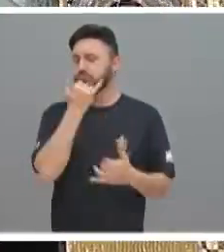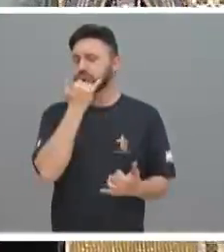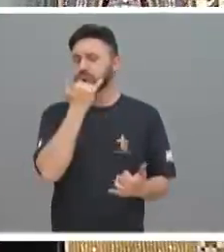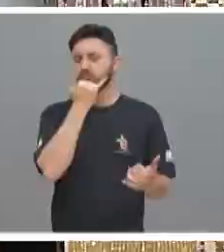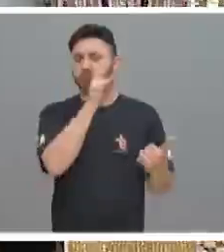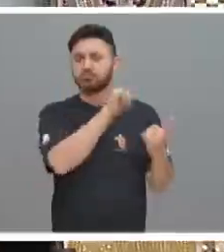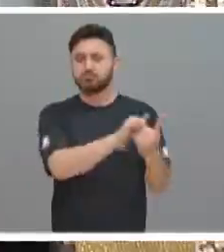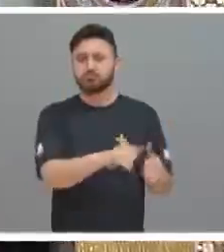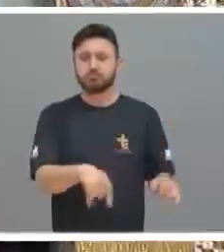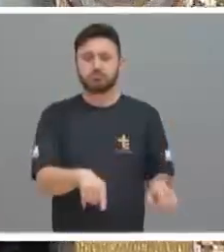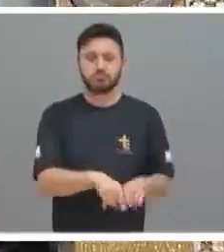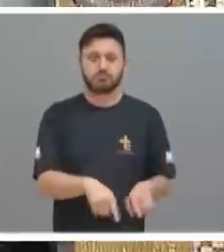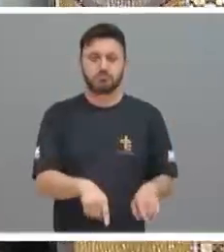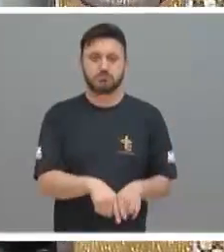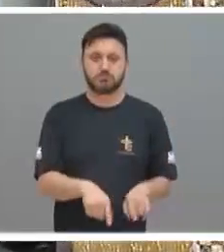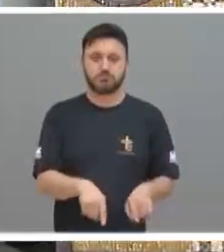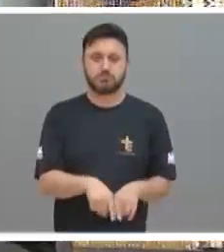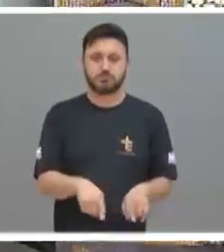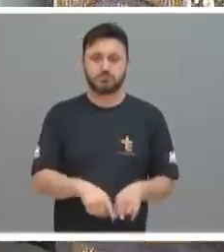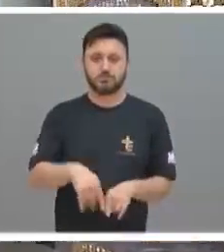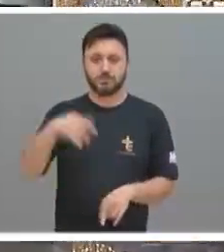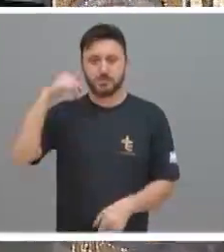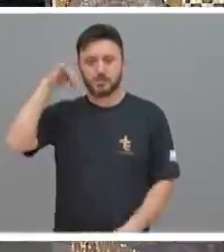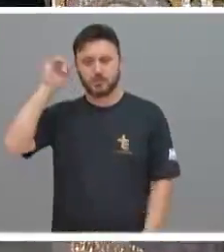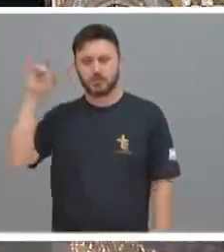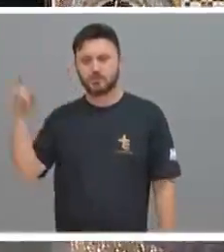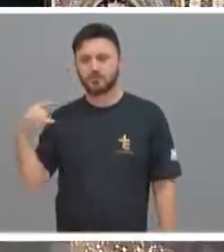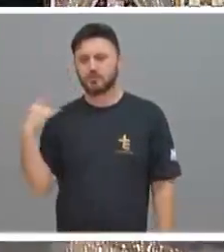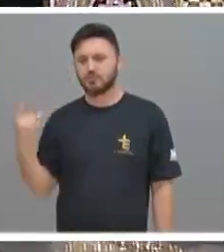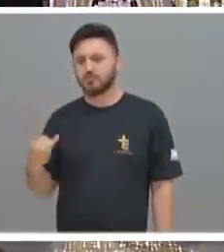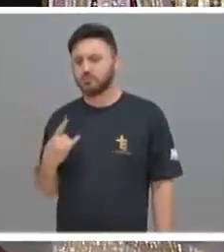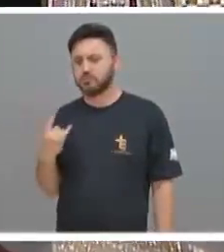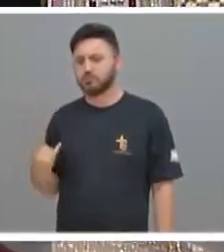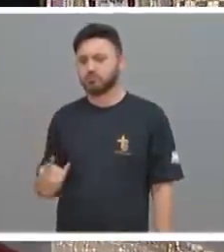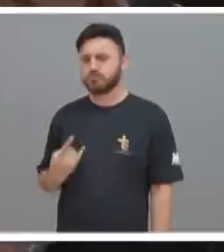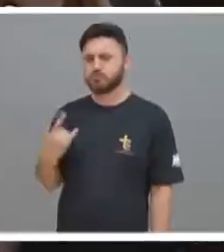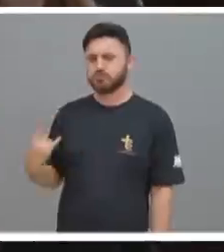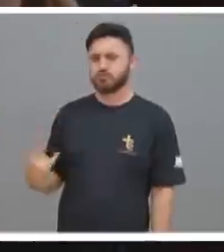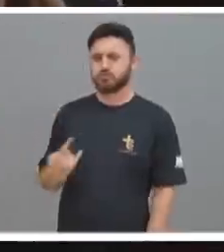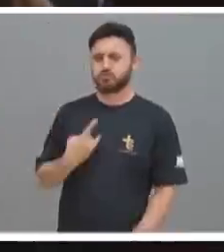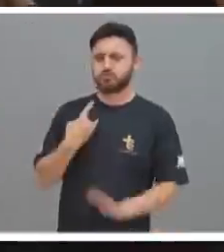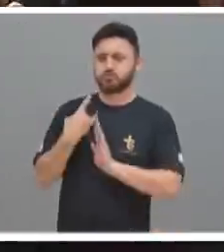ofensas, assim como nós perdoamos a quem nos tem ofendido.